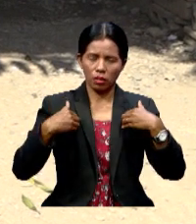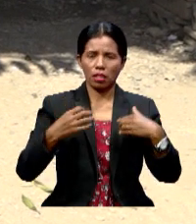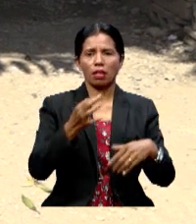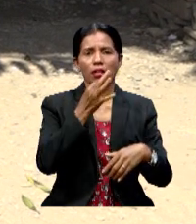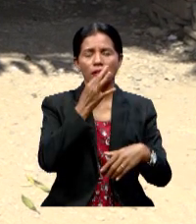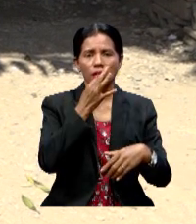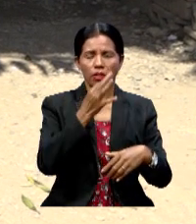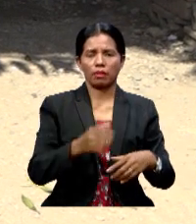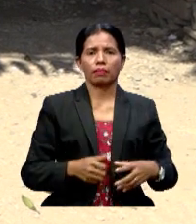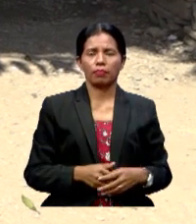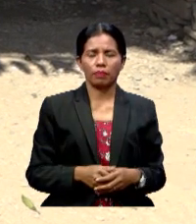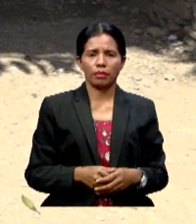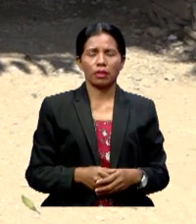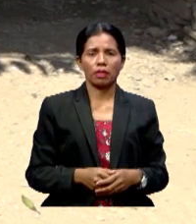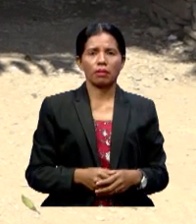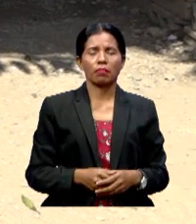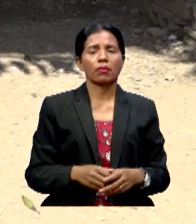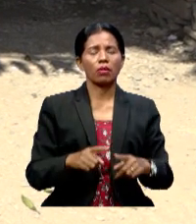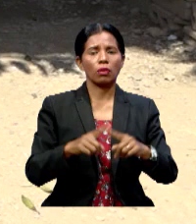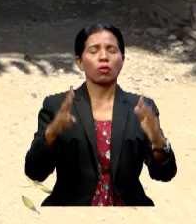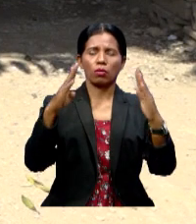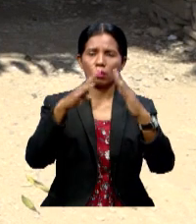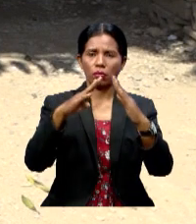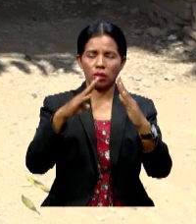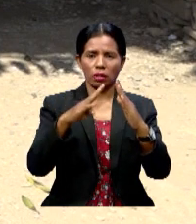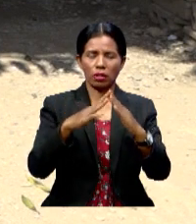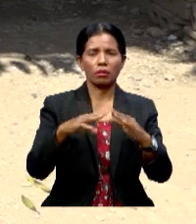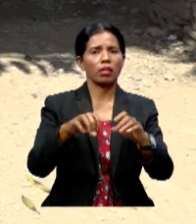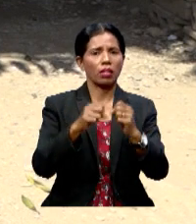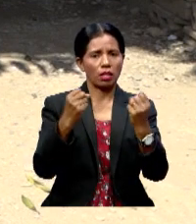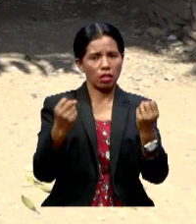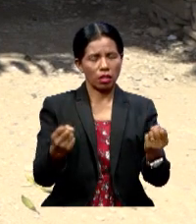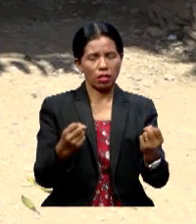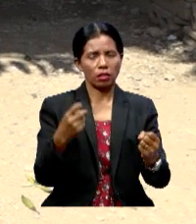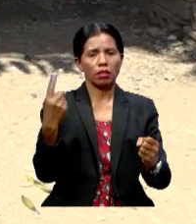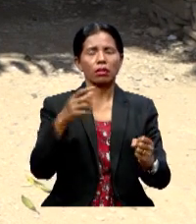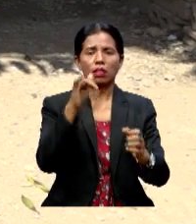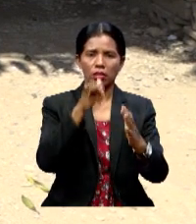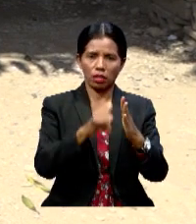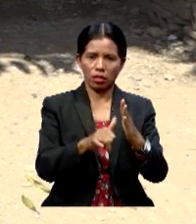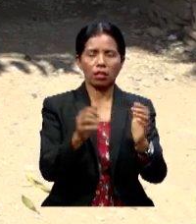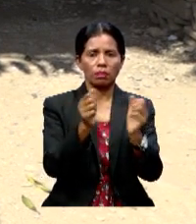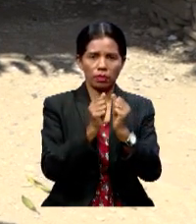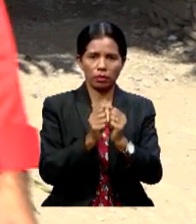ato han. No rela fatin, nebe la digno, bania, ato horipa.